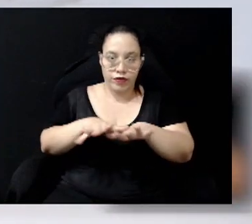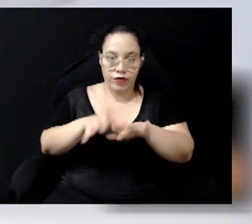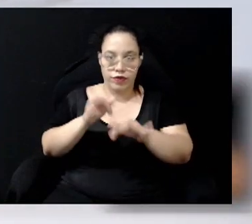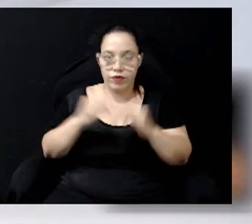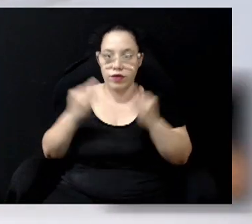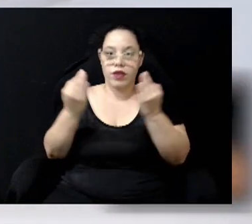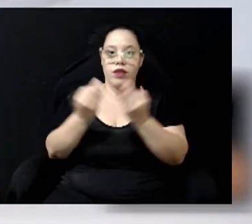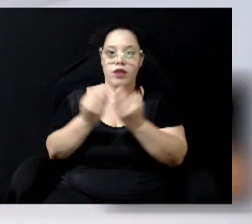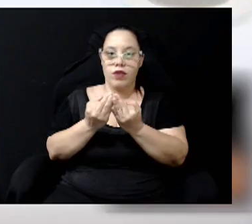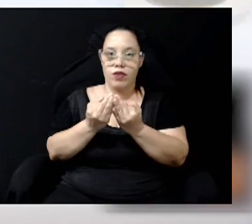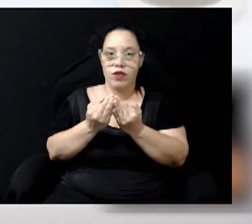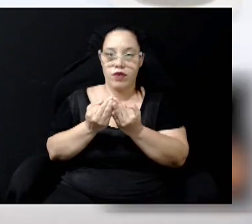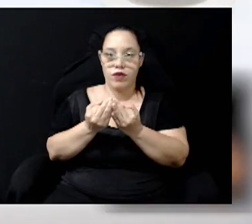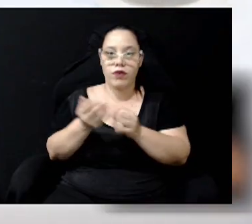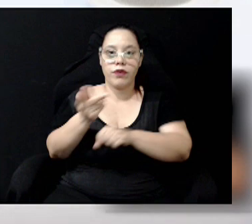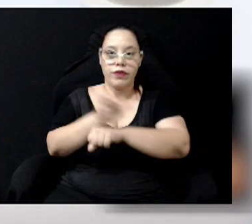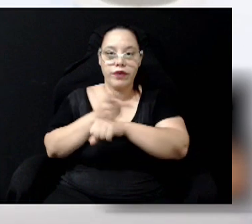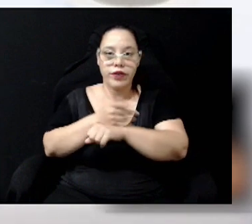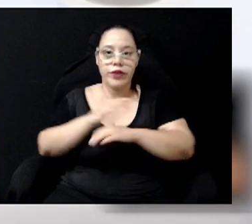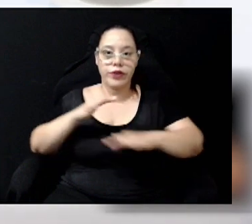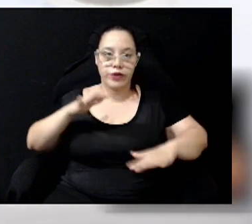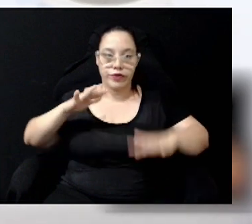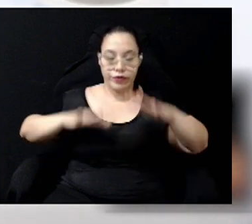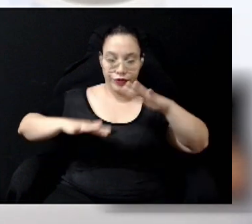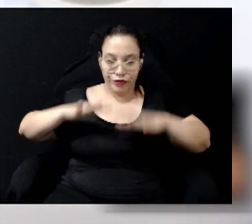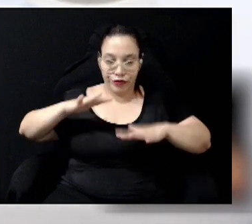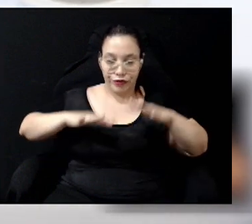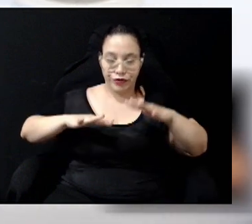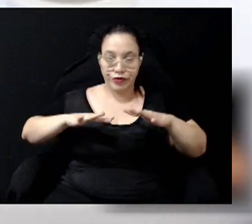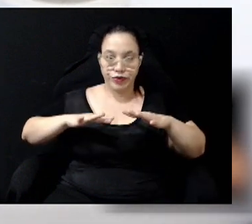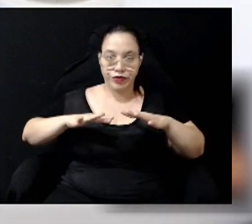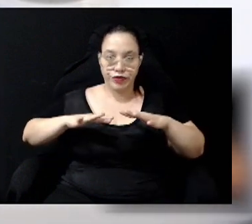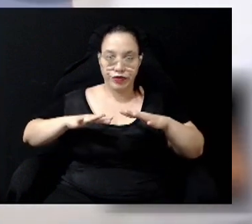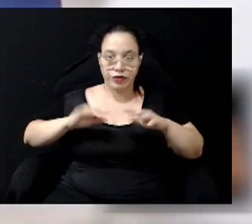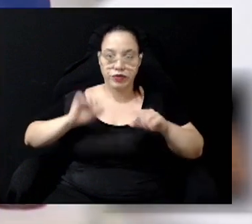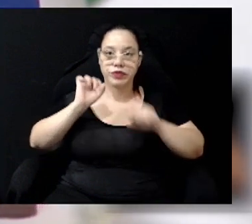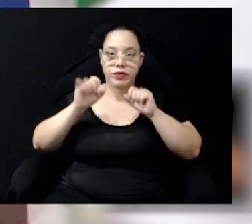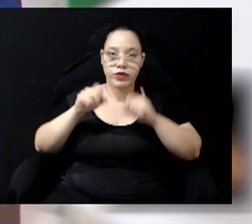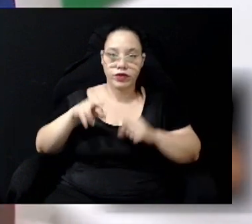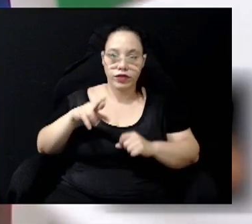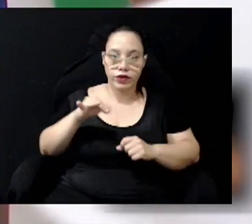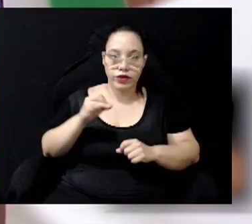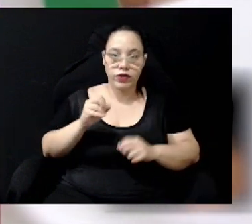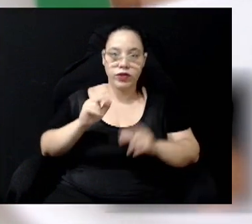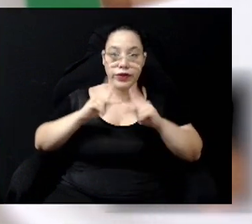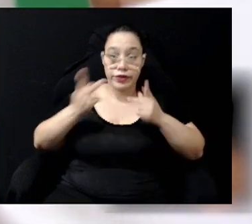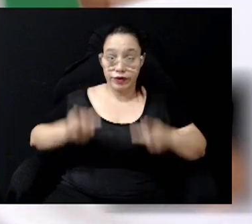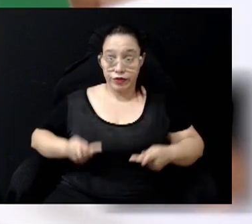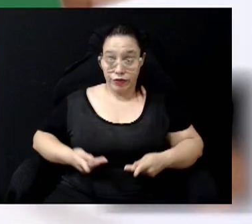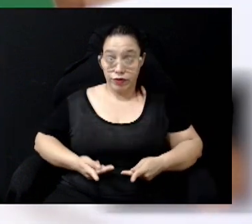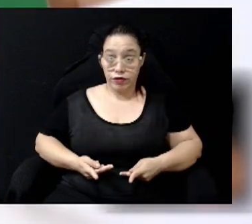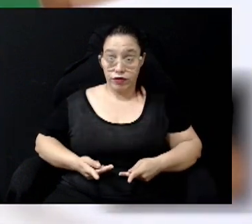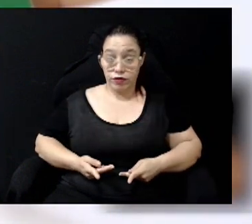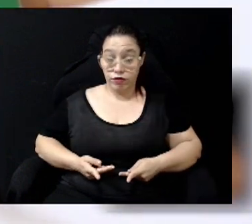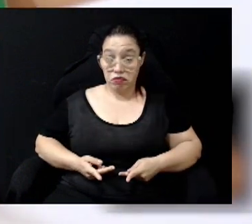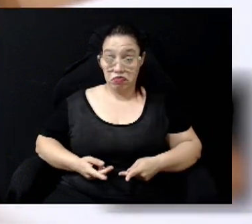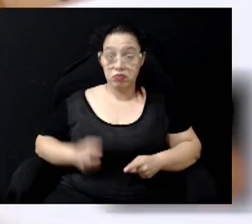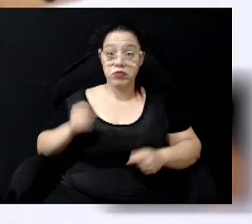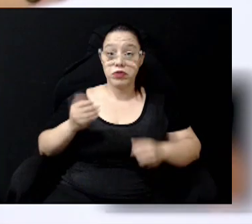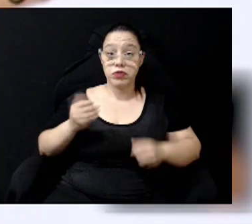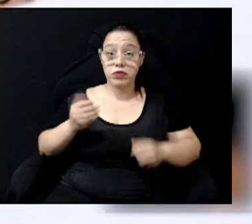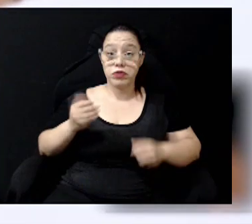em busca de equilíbrio e harmonia. Assim como a constelação humana, é uma terapia onde a gente traz